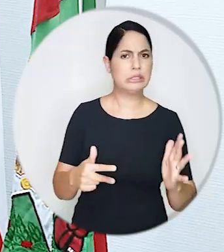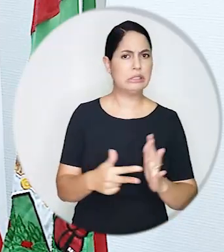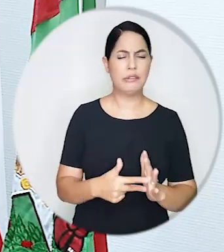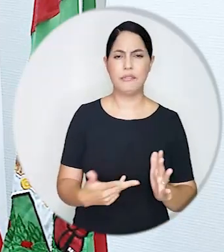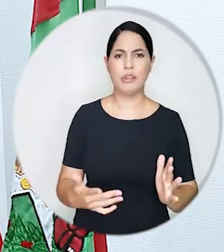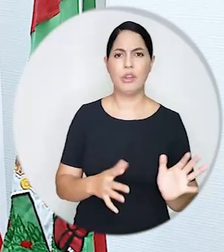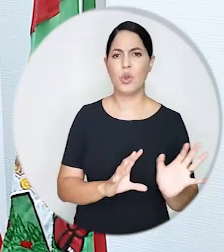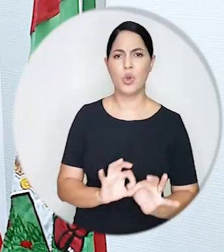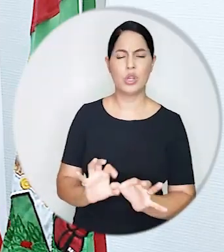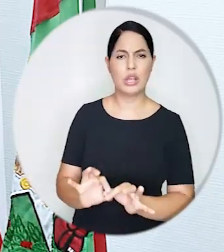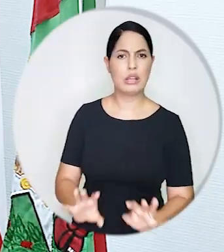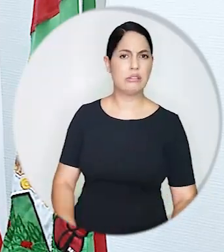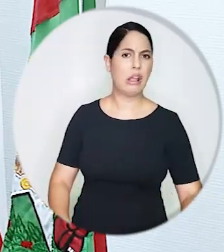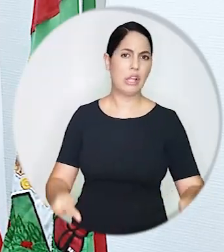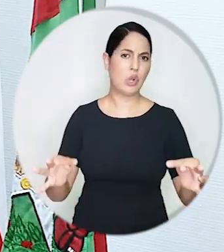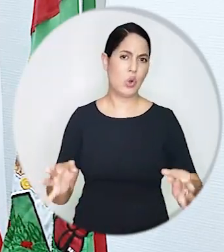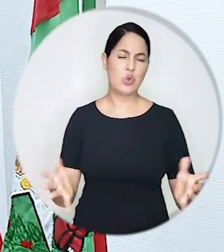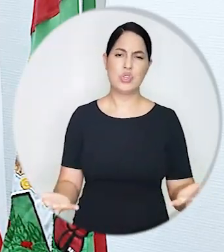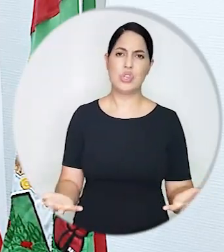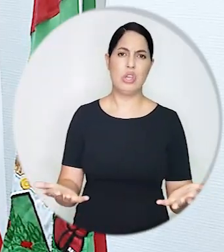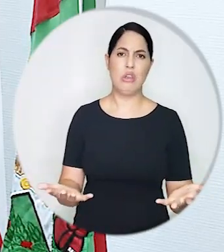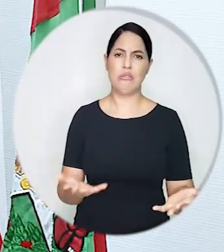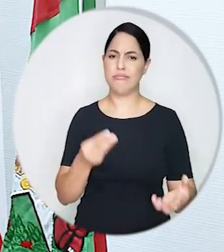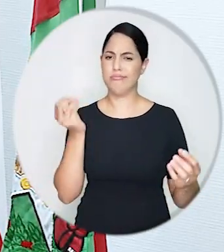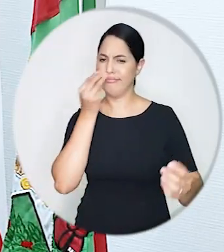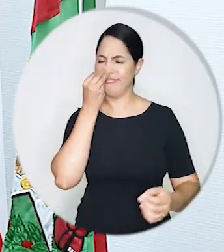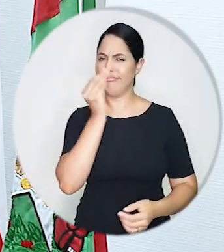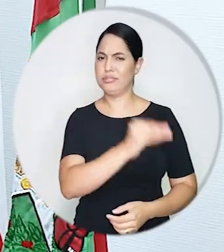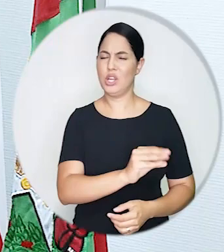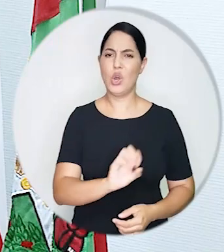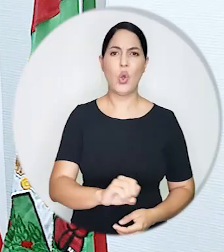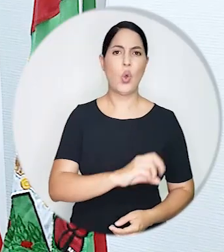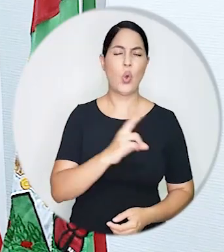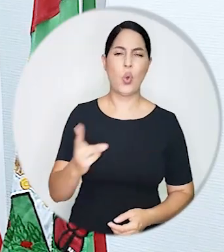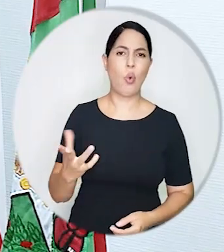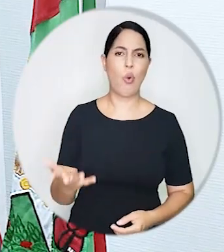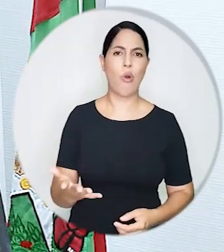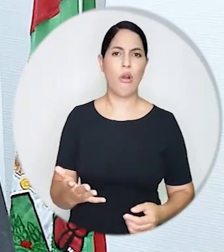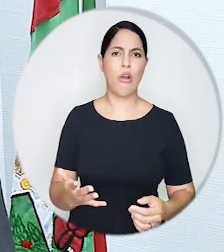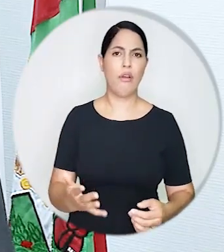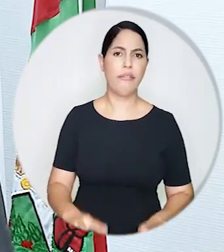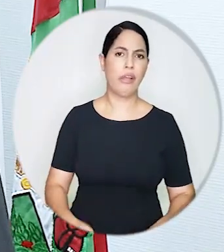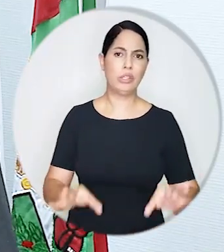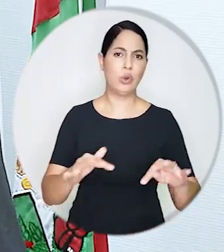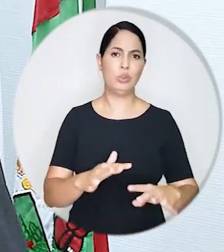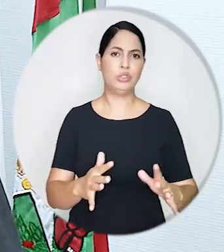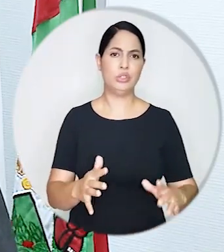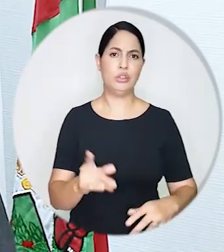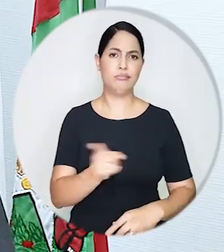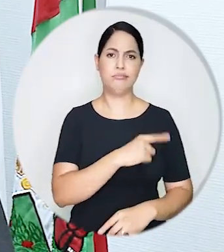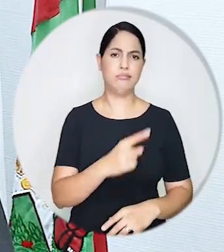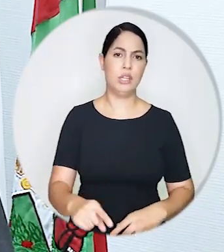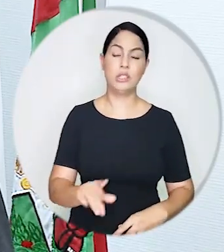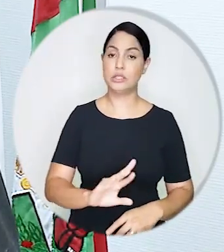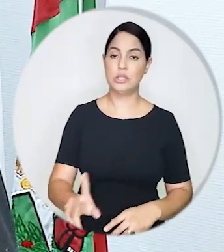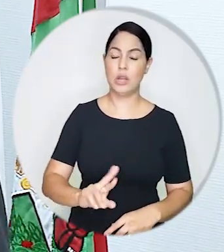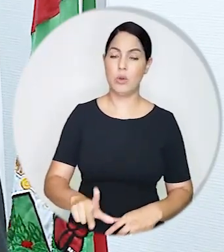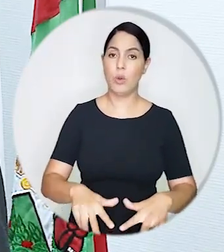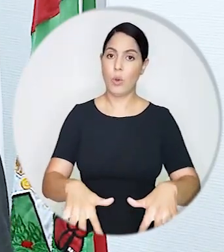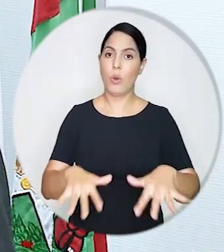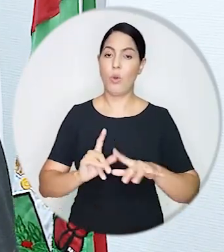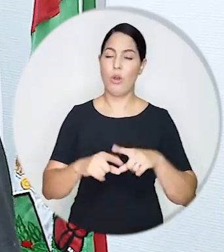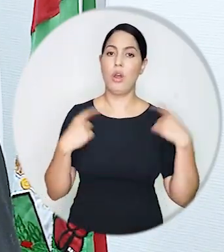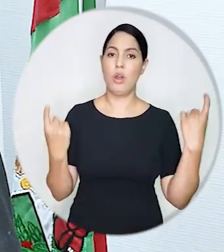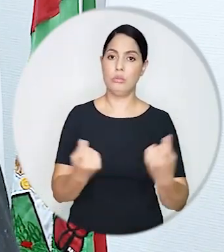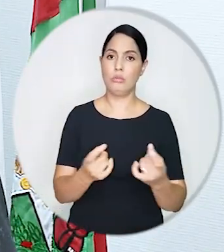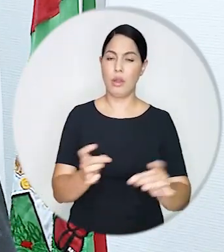de modo algum, a abolição do uso das tecnologias, dos atendimentos virtuais, das audiências realizadas online. Ao